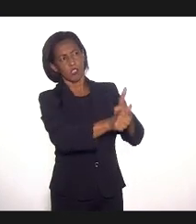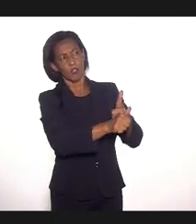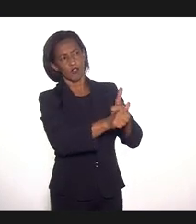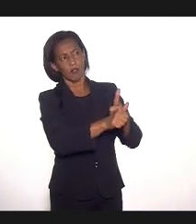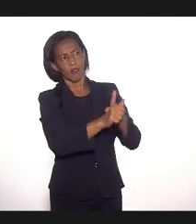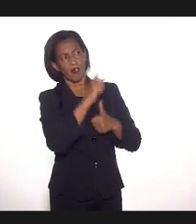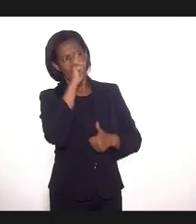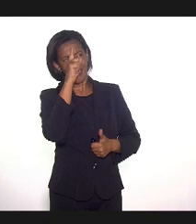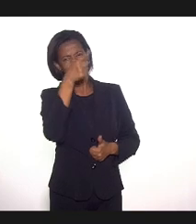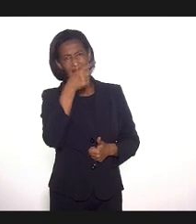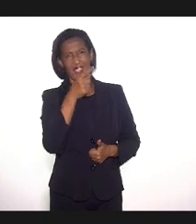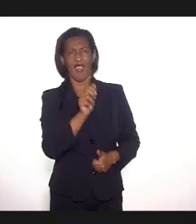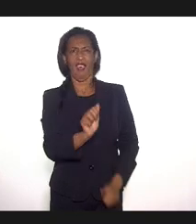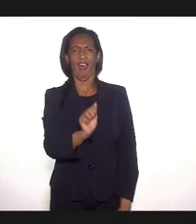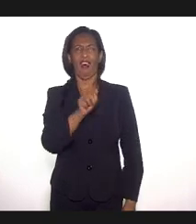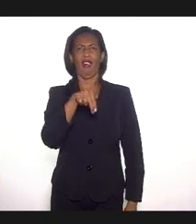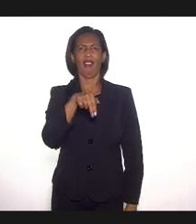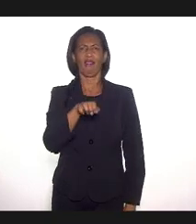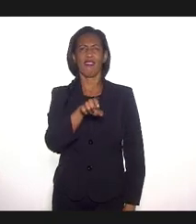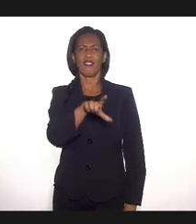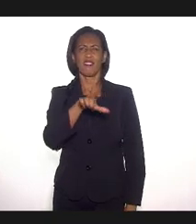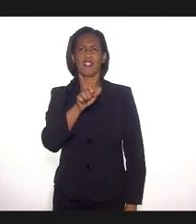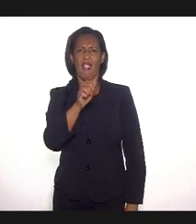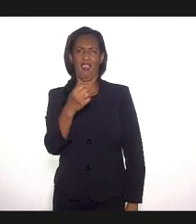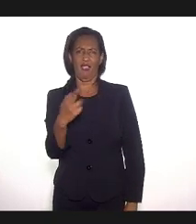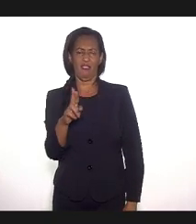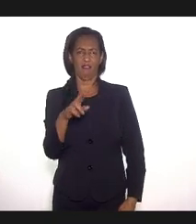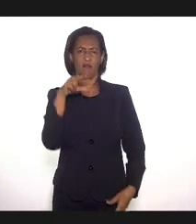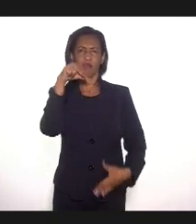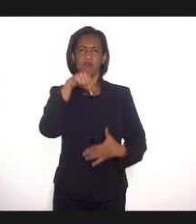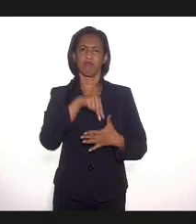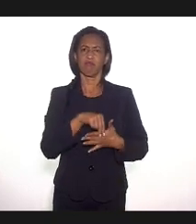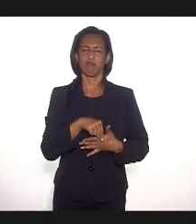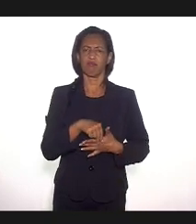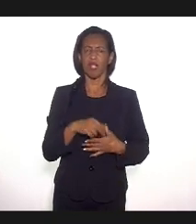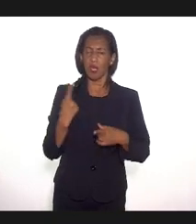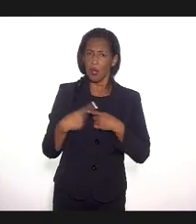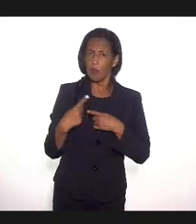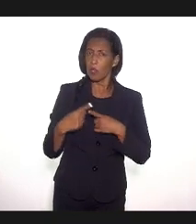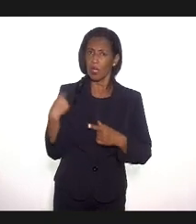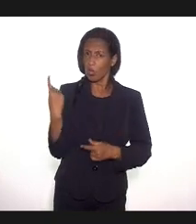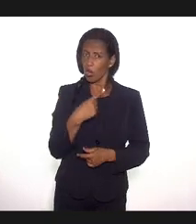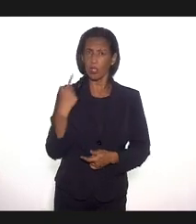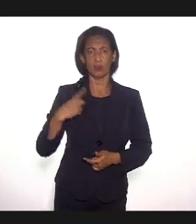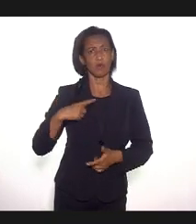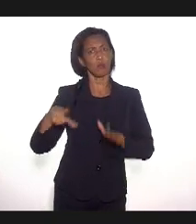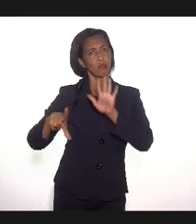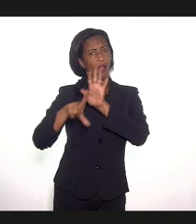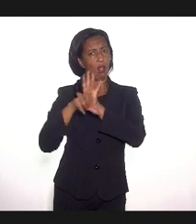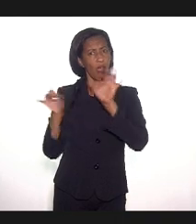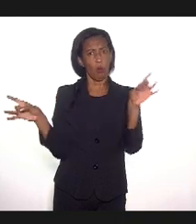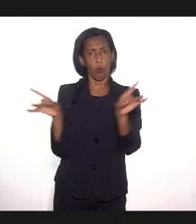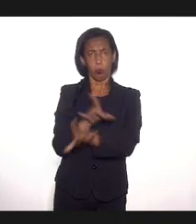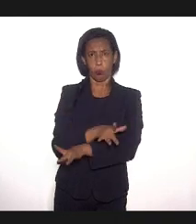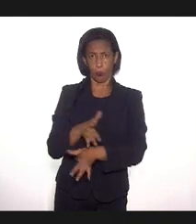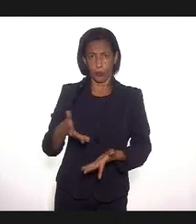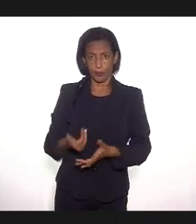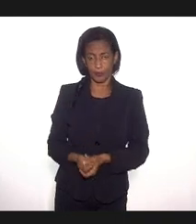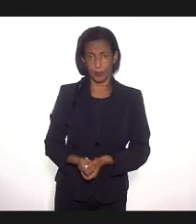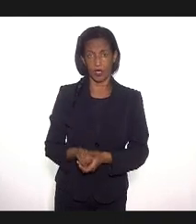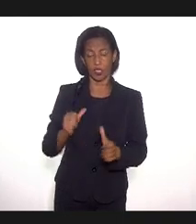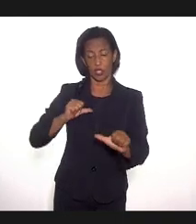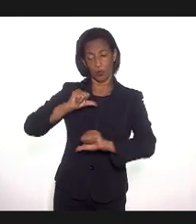de anexação. Por que anexação? Nós estamos com uma lei em vigor, que foi modificada pela lei